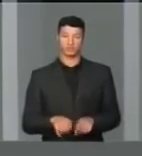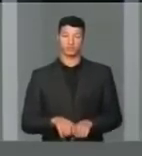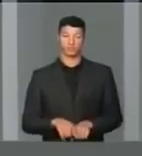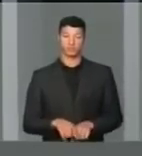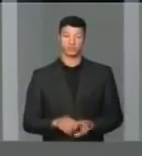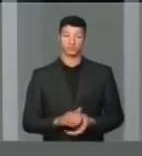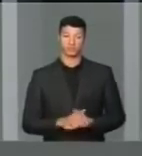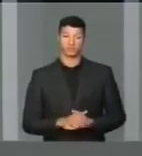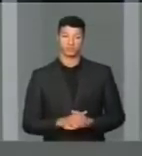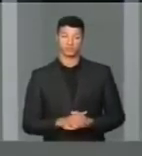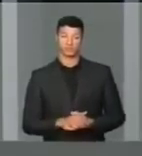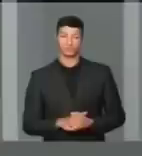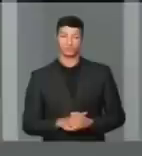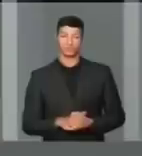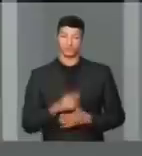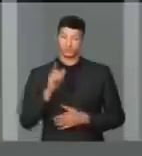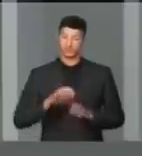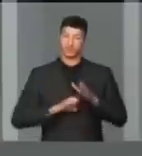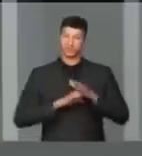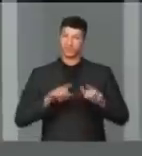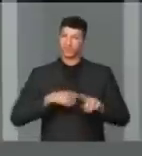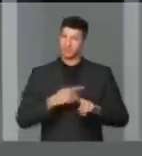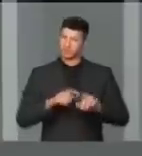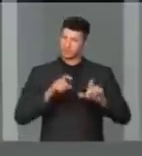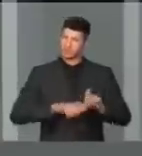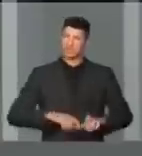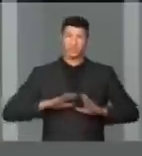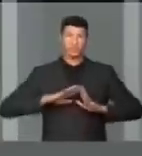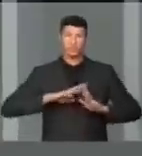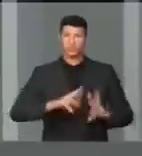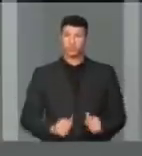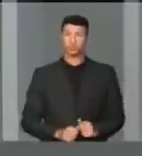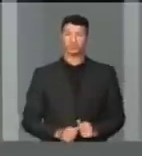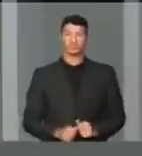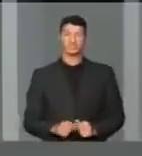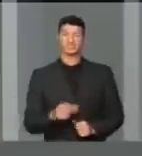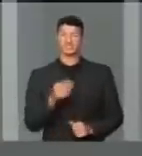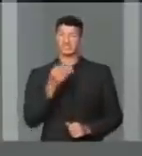receita. Está devendo. É a empresa mais endividada do mundo. Isso é